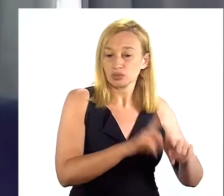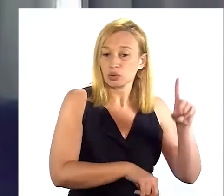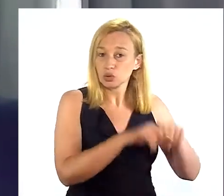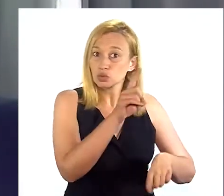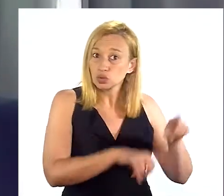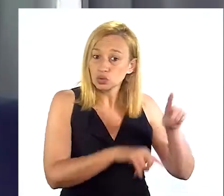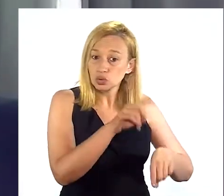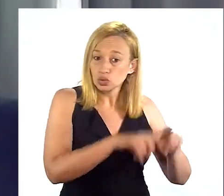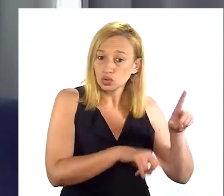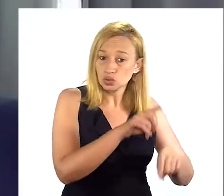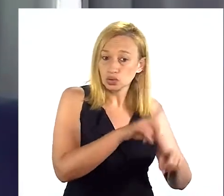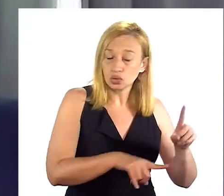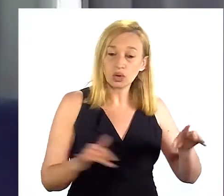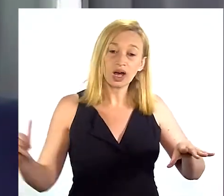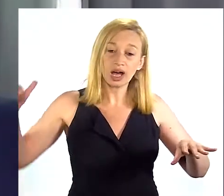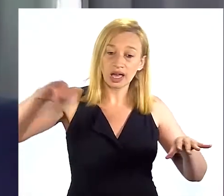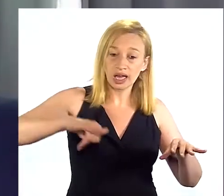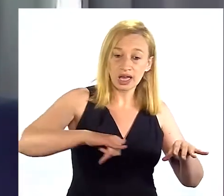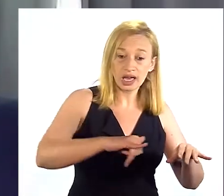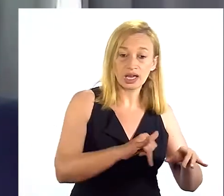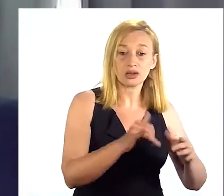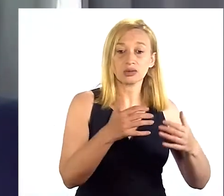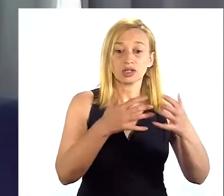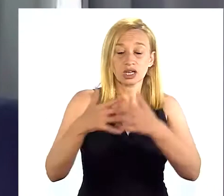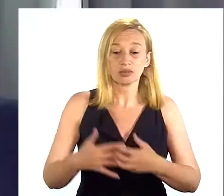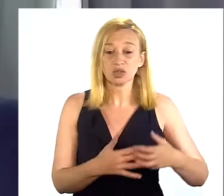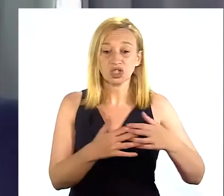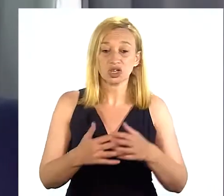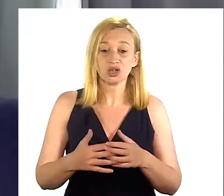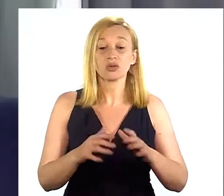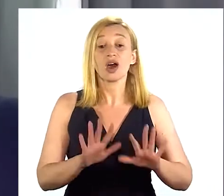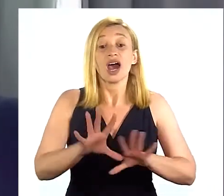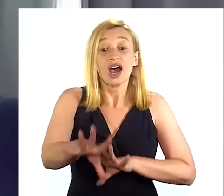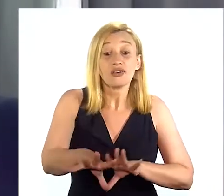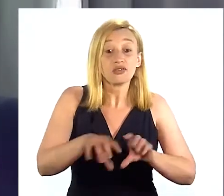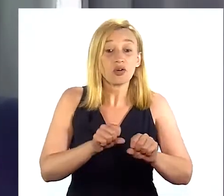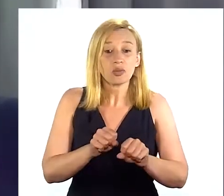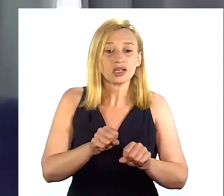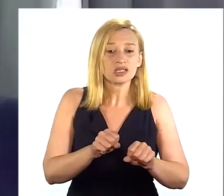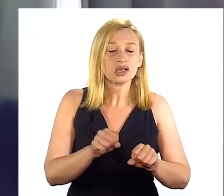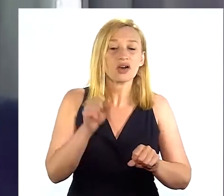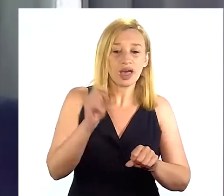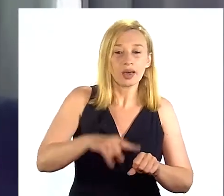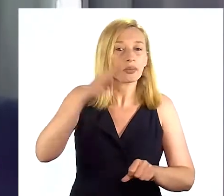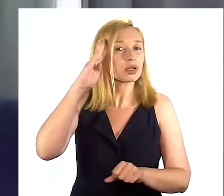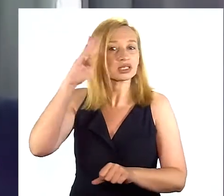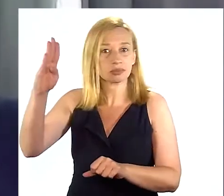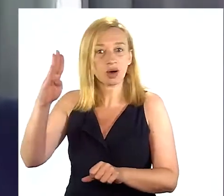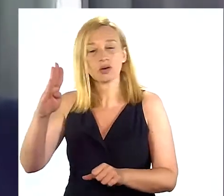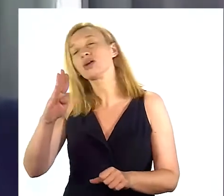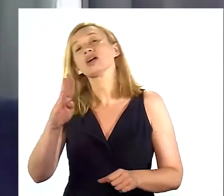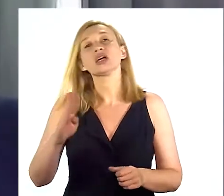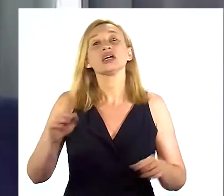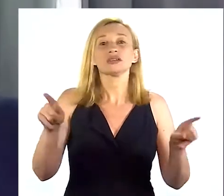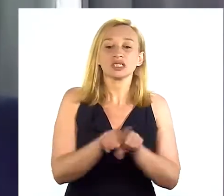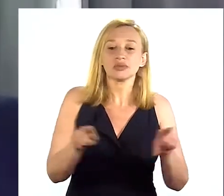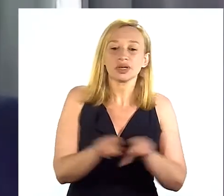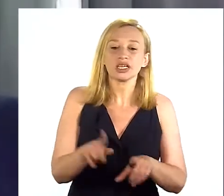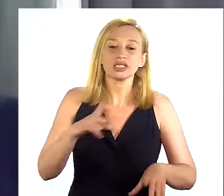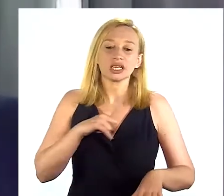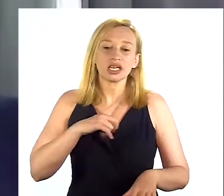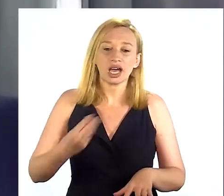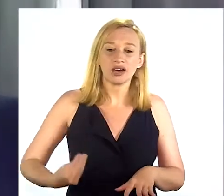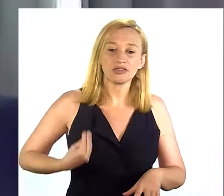operações de carga, operações aeroportuárias, etc. Ou seja, a formação ela é fundamental e